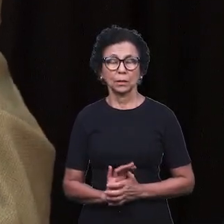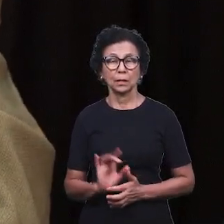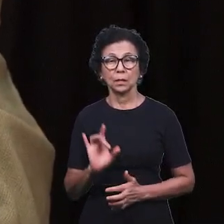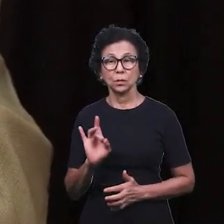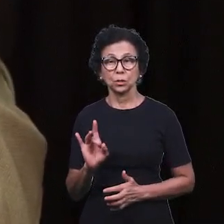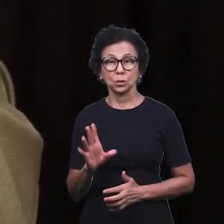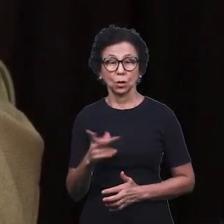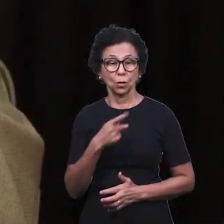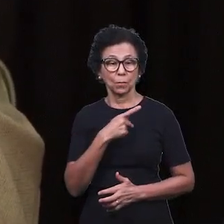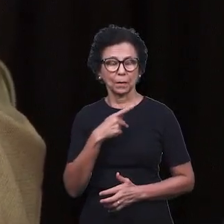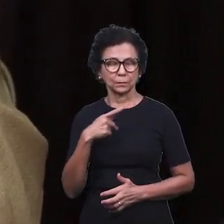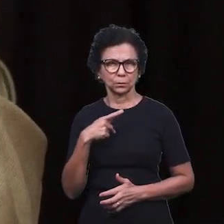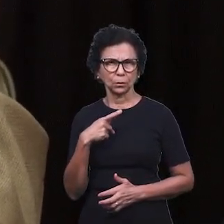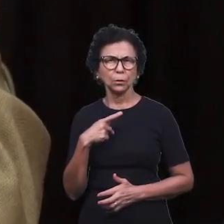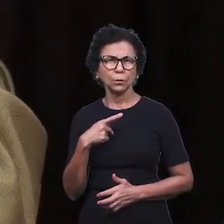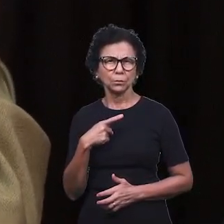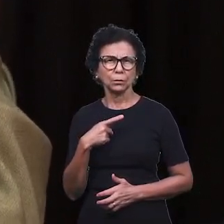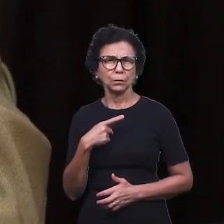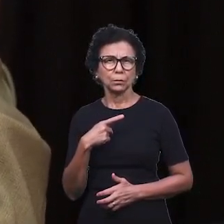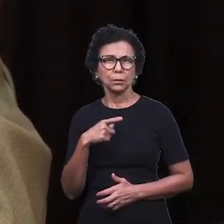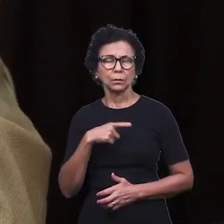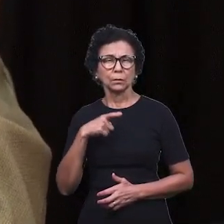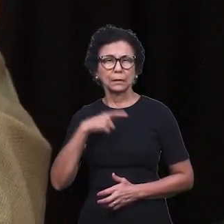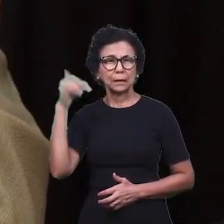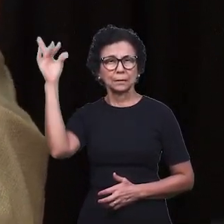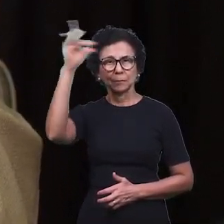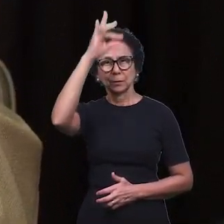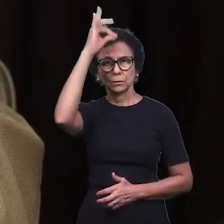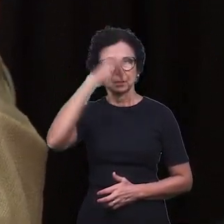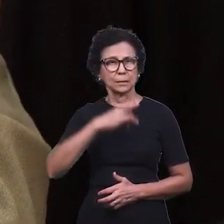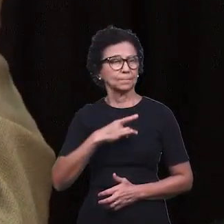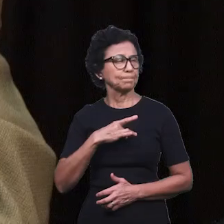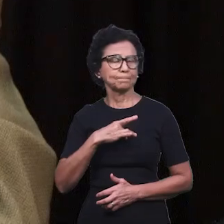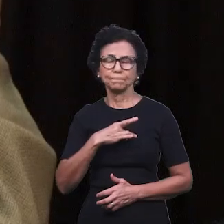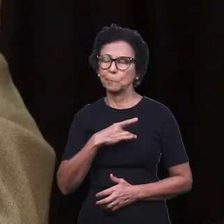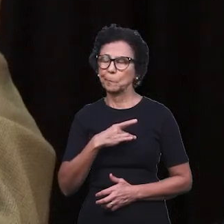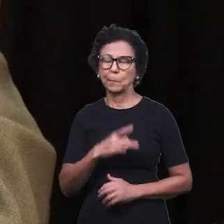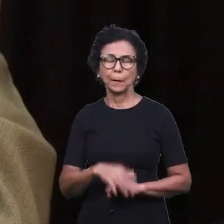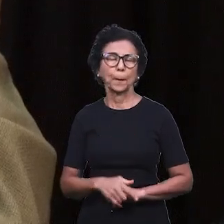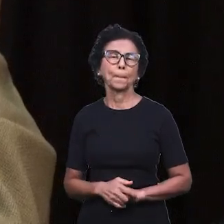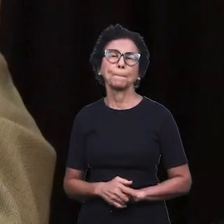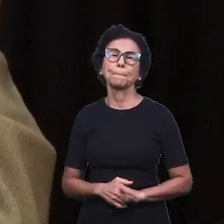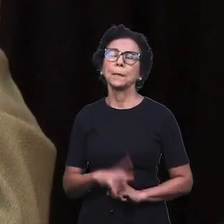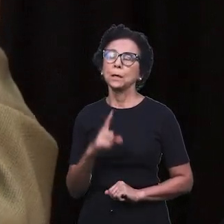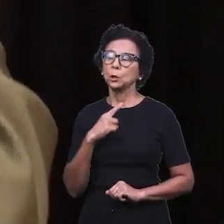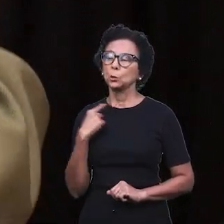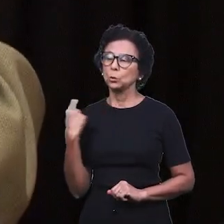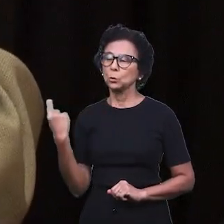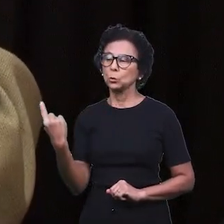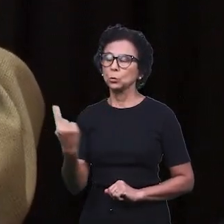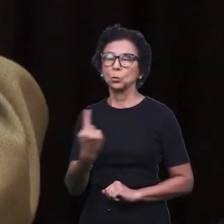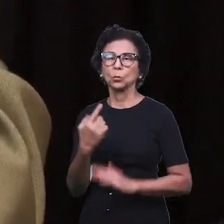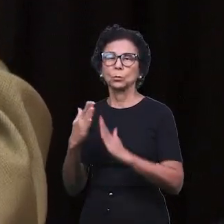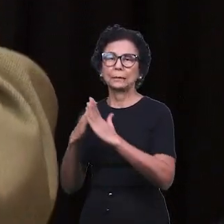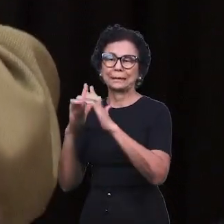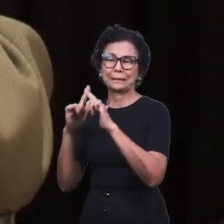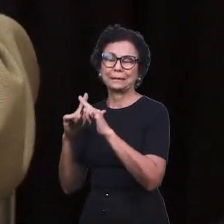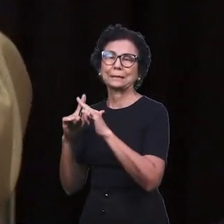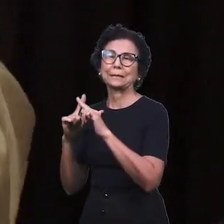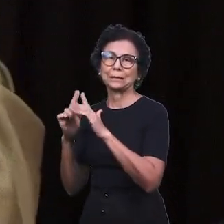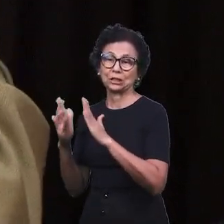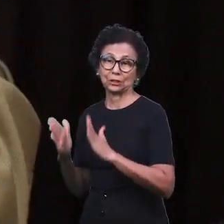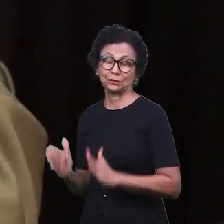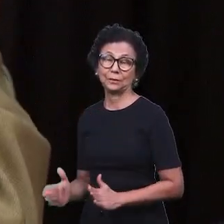a igreja, como o corpo de Cristo, do qual ele é o cabeça, participa dessas bênçãos que são